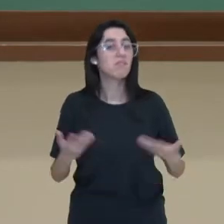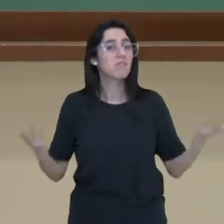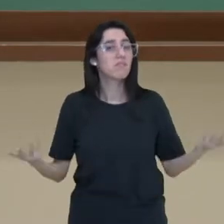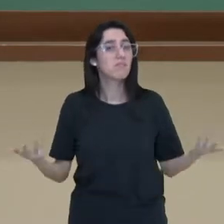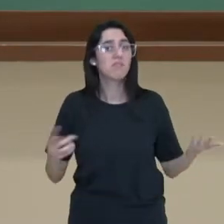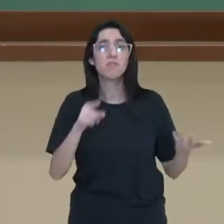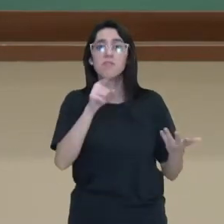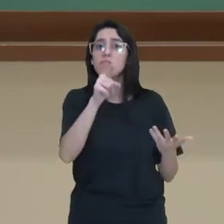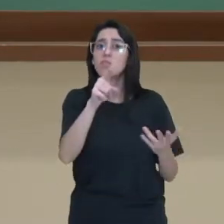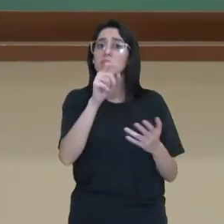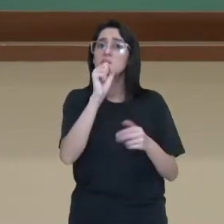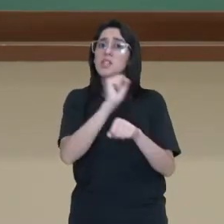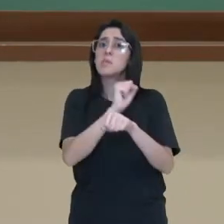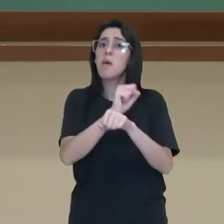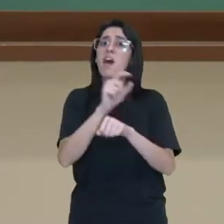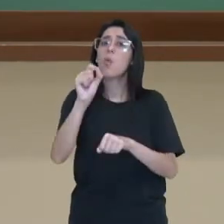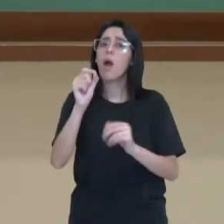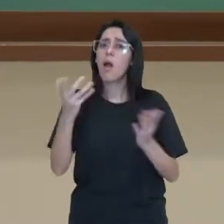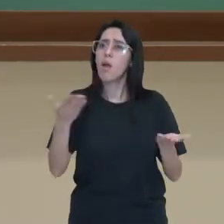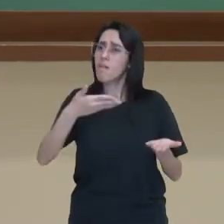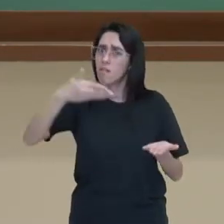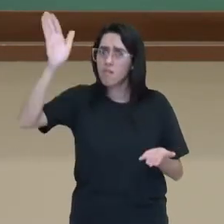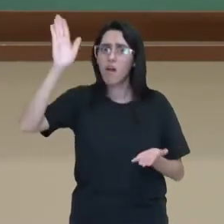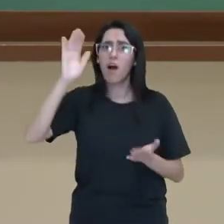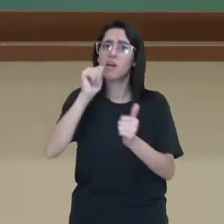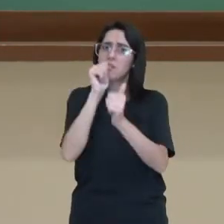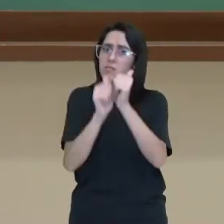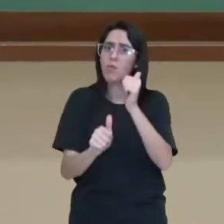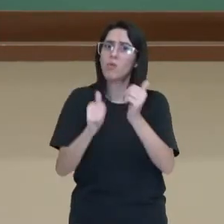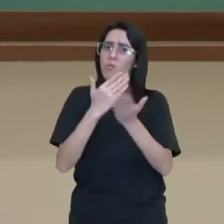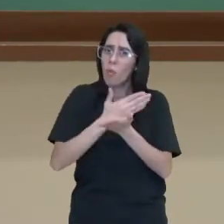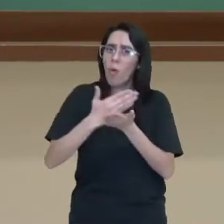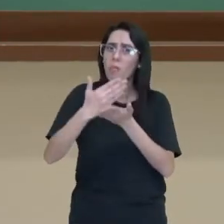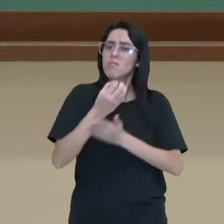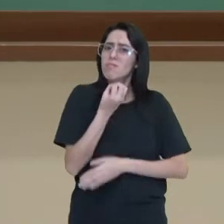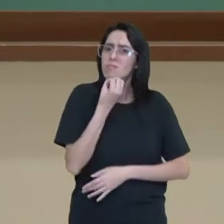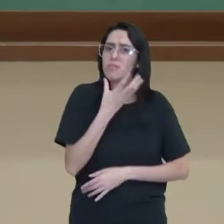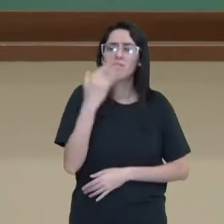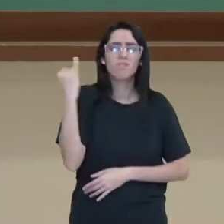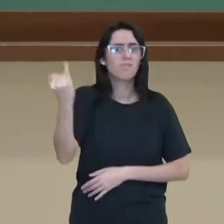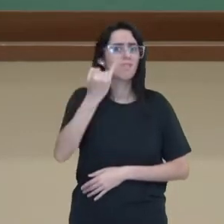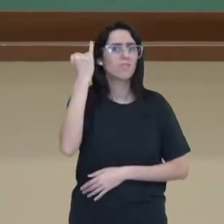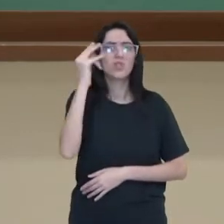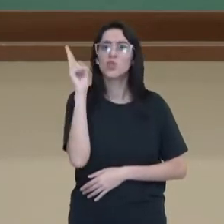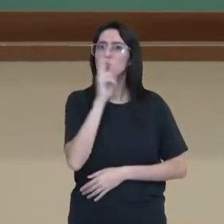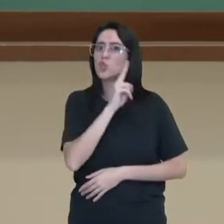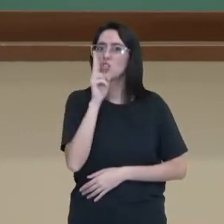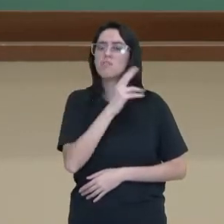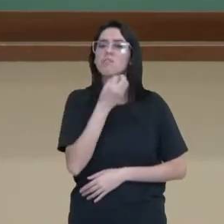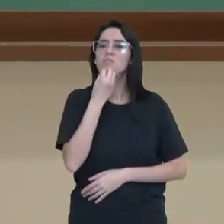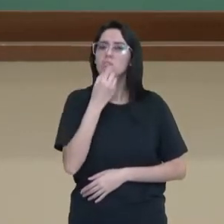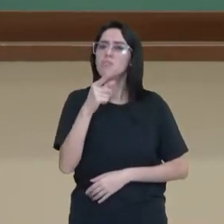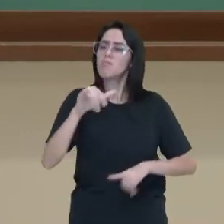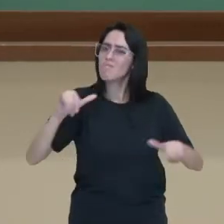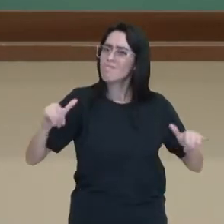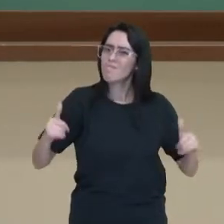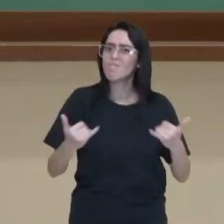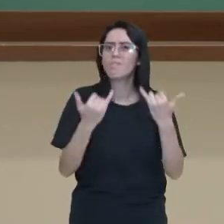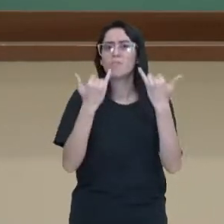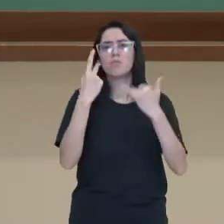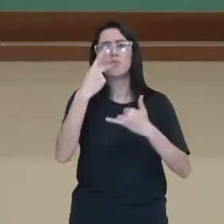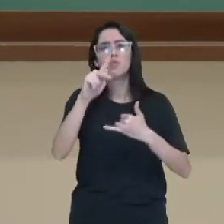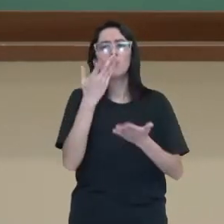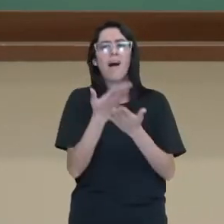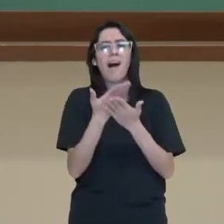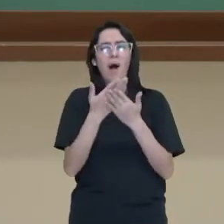para praticar esporte? Cara, tem que começar agora, isso é urgente. Aproveite as suas